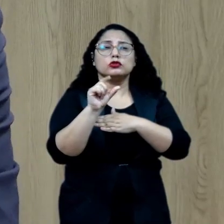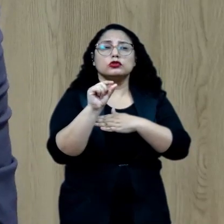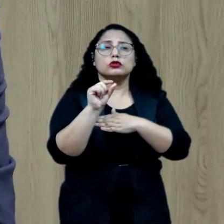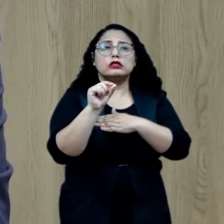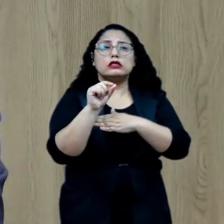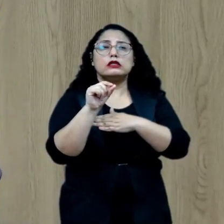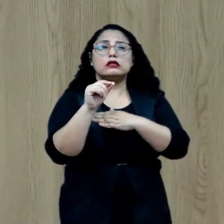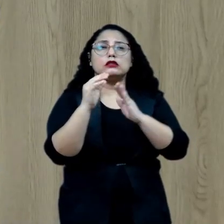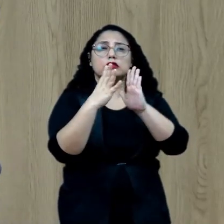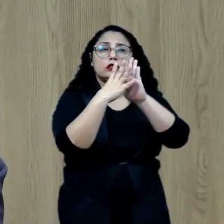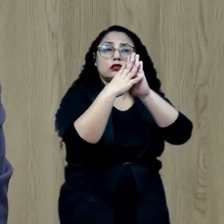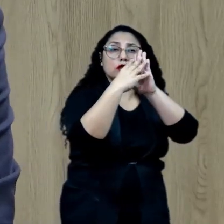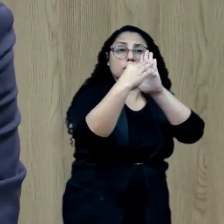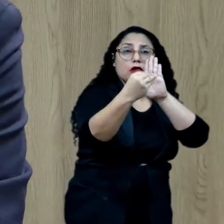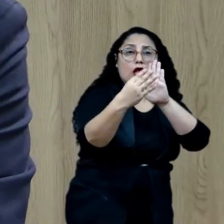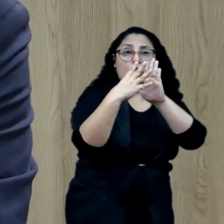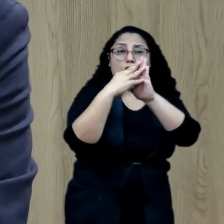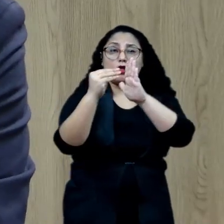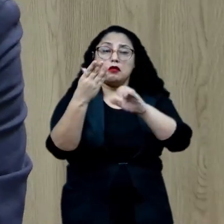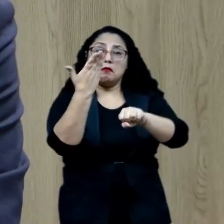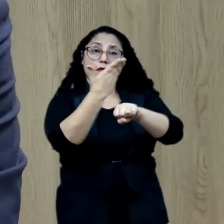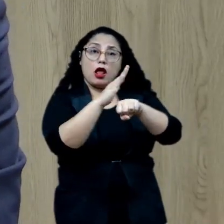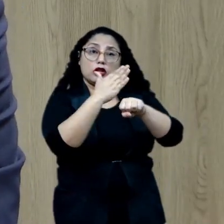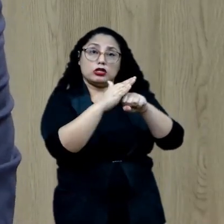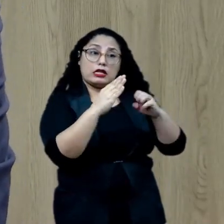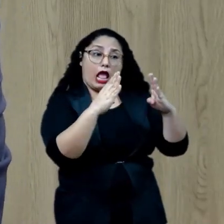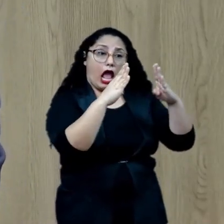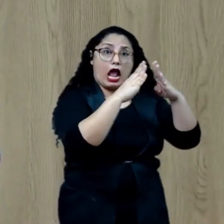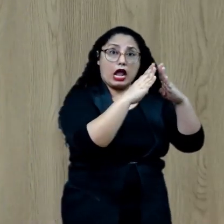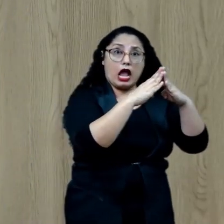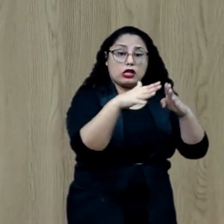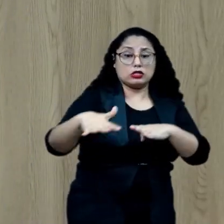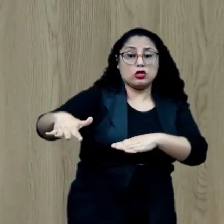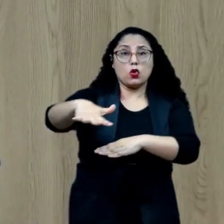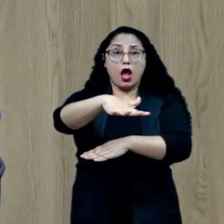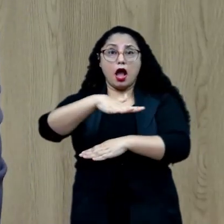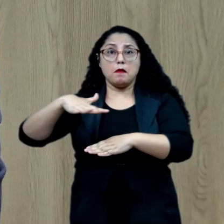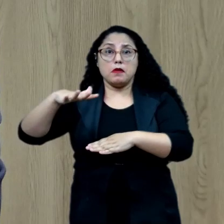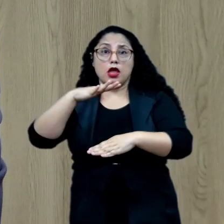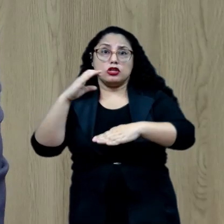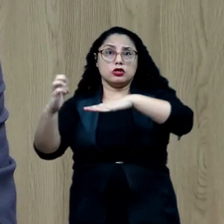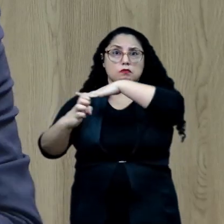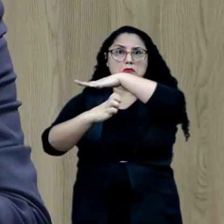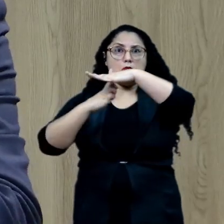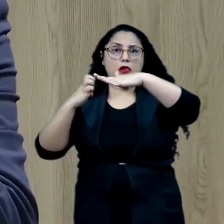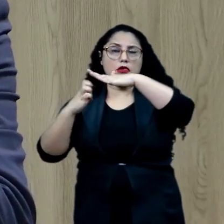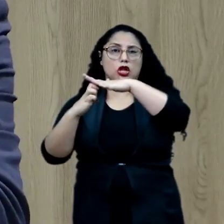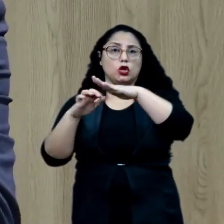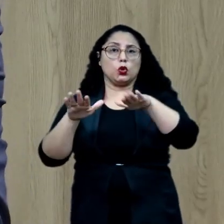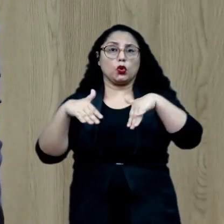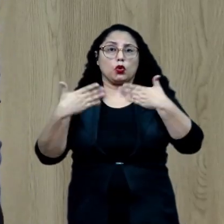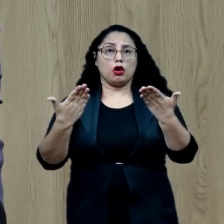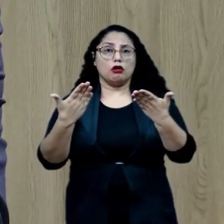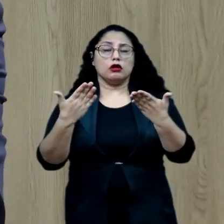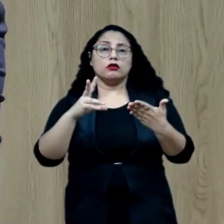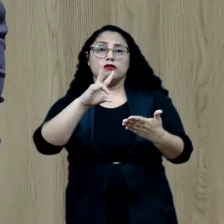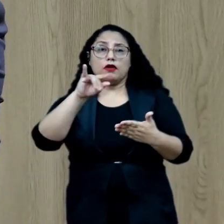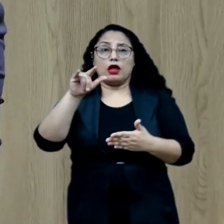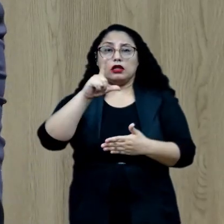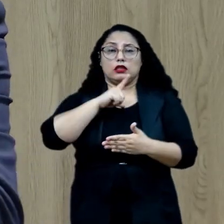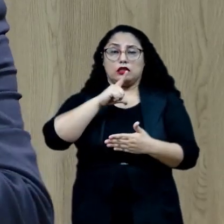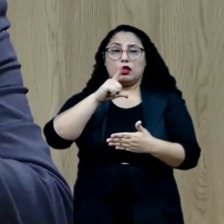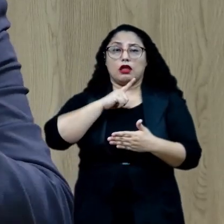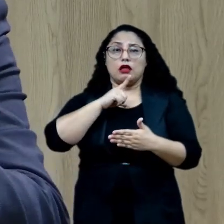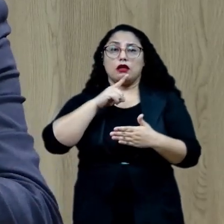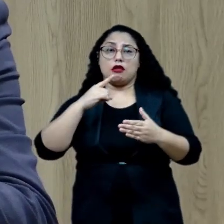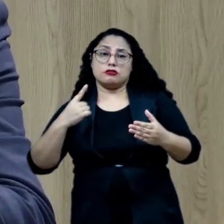de espelhamento das práticas do lar no ambiente corporativo. Então, é quando a gente vai ter